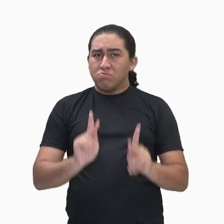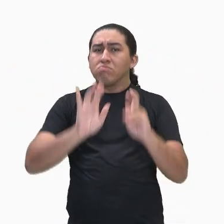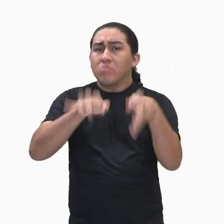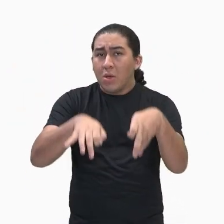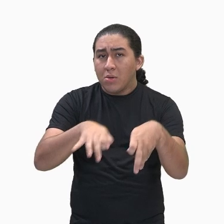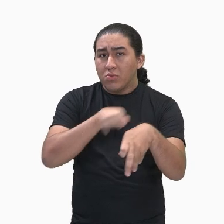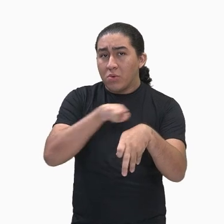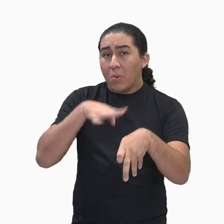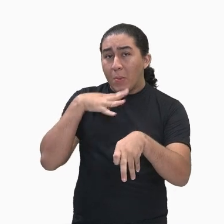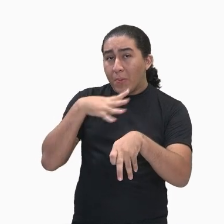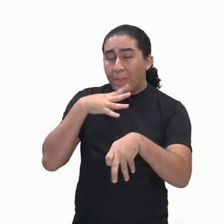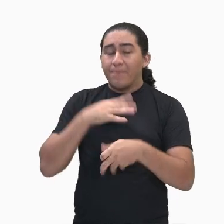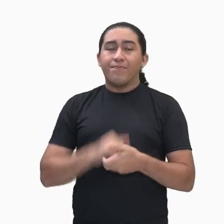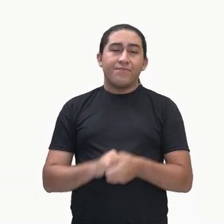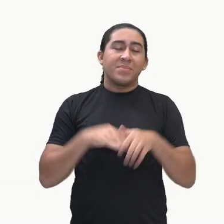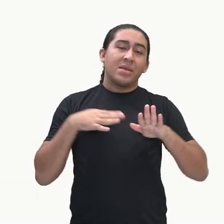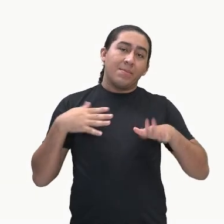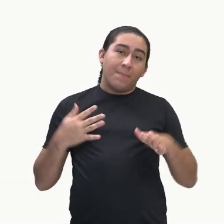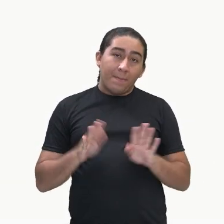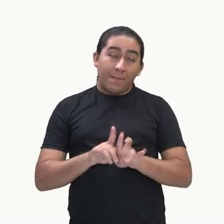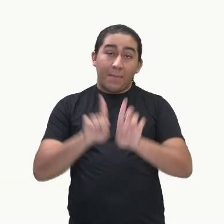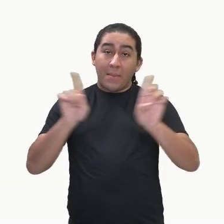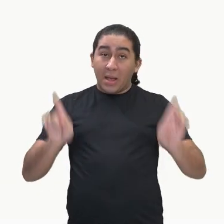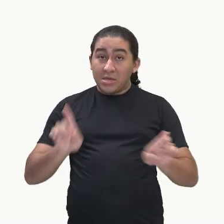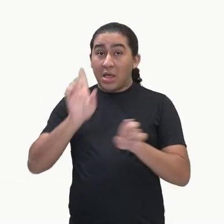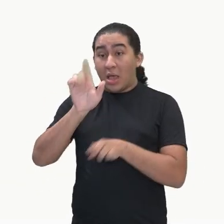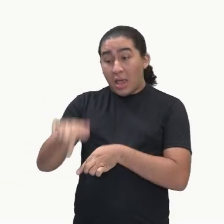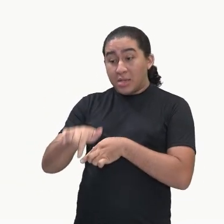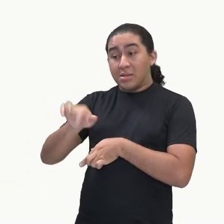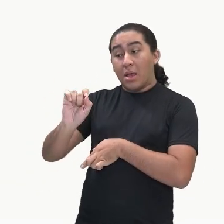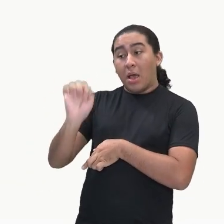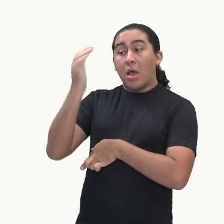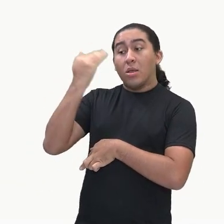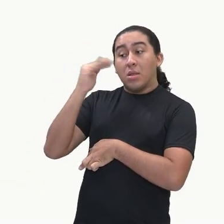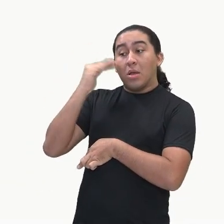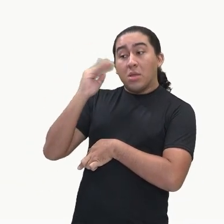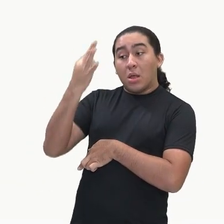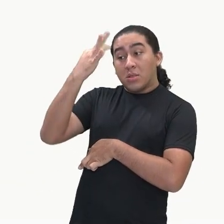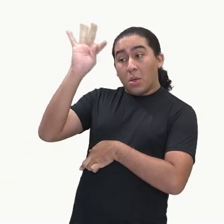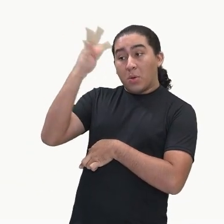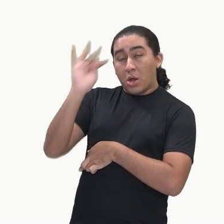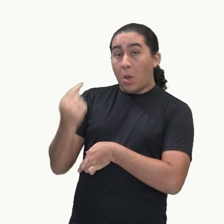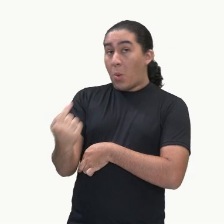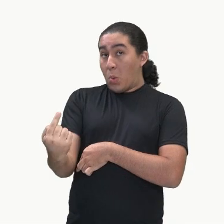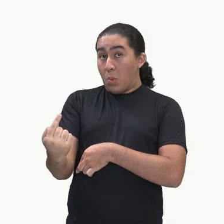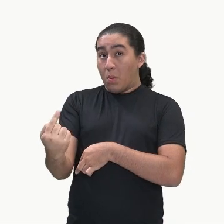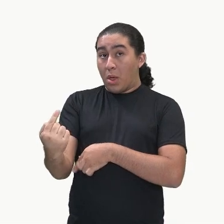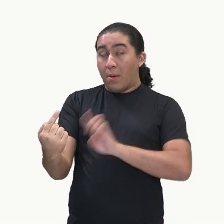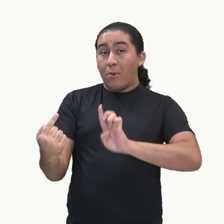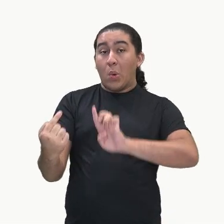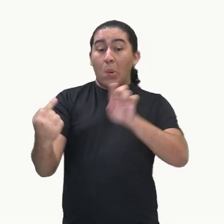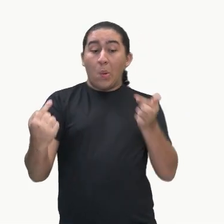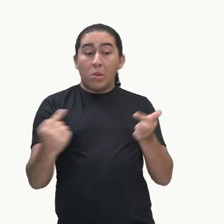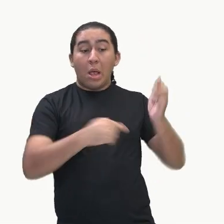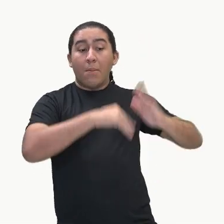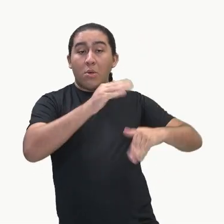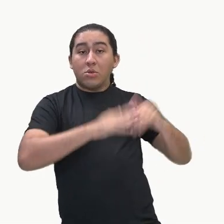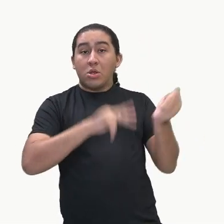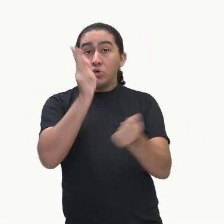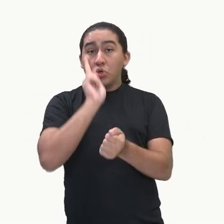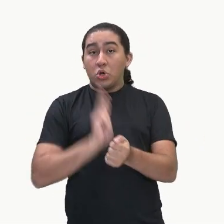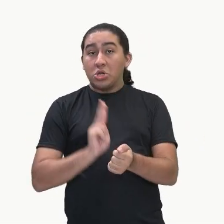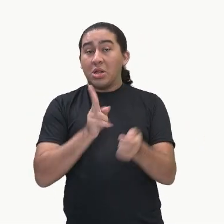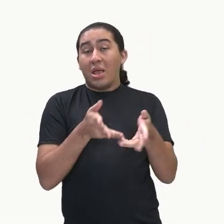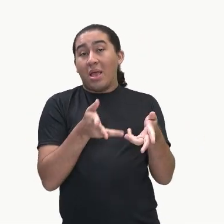certo? Bem, esta é uma das interpretações. Os historiadores preferem uma